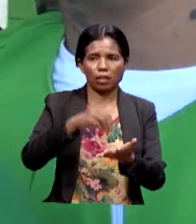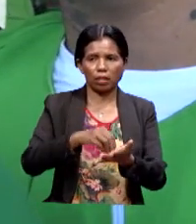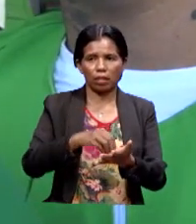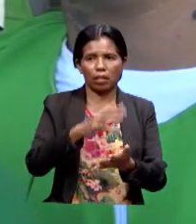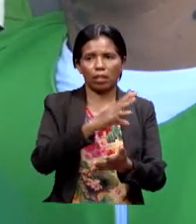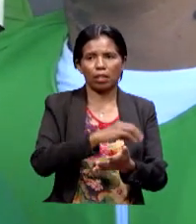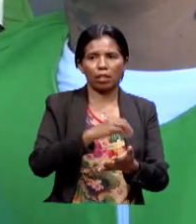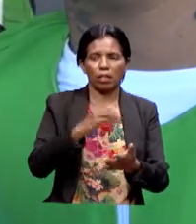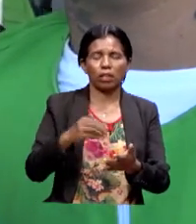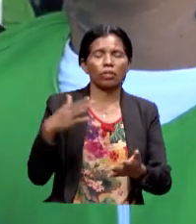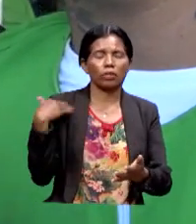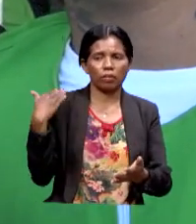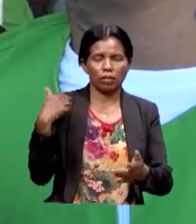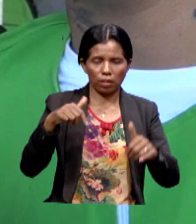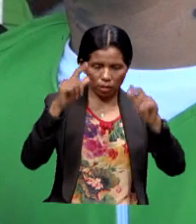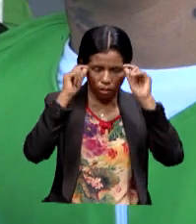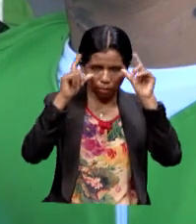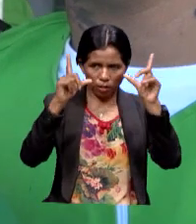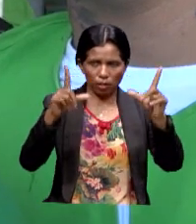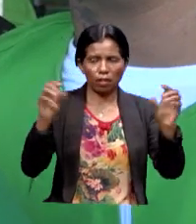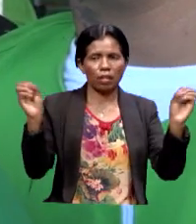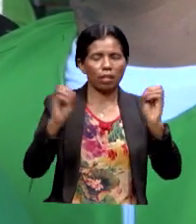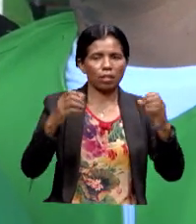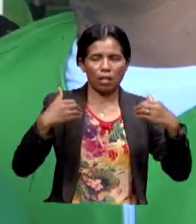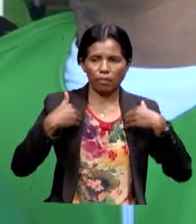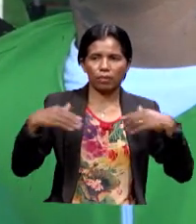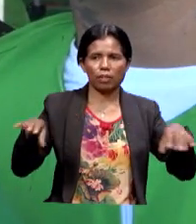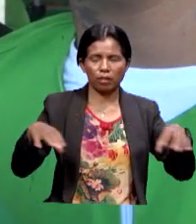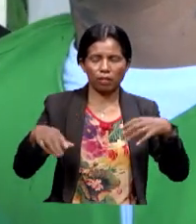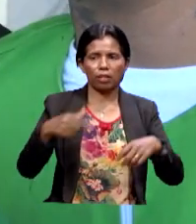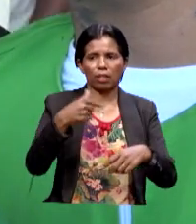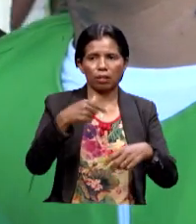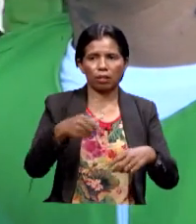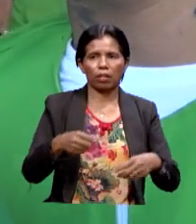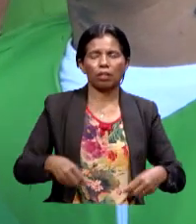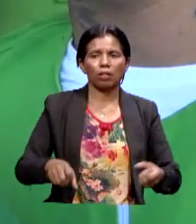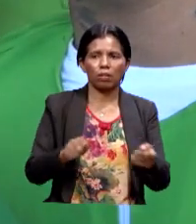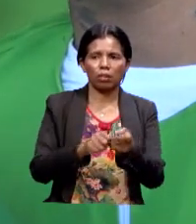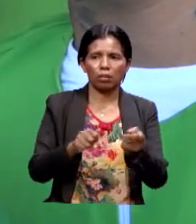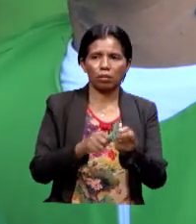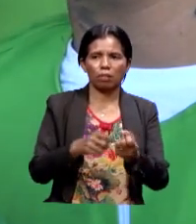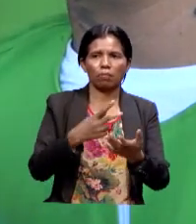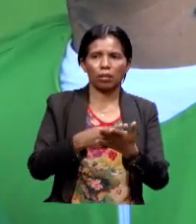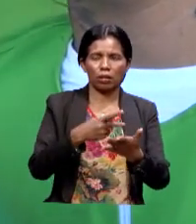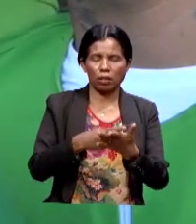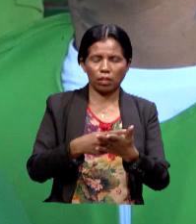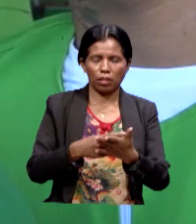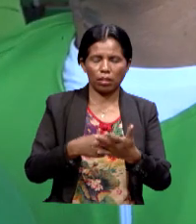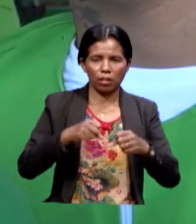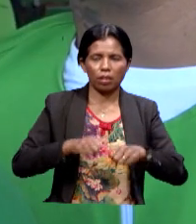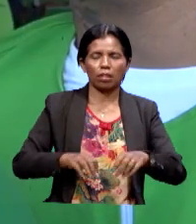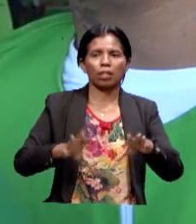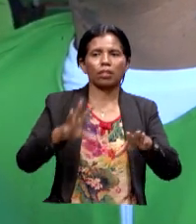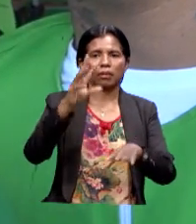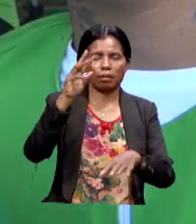700 e tal juventude e Timor larentoma que lei serviço, verde sacara que apoio projeto tassimane nebem a que lidera